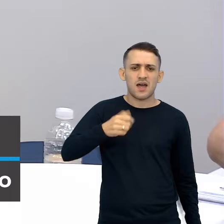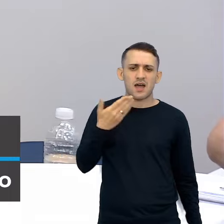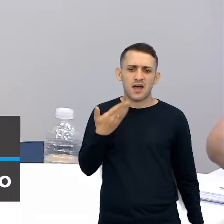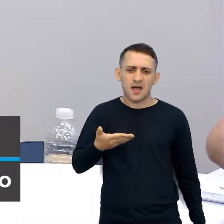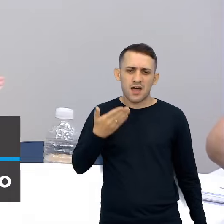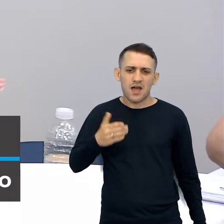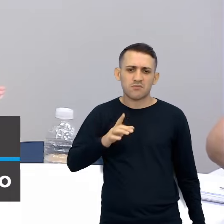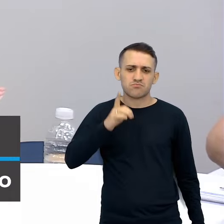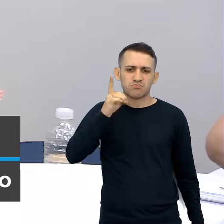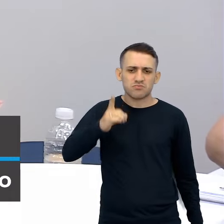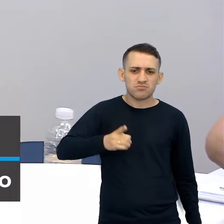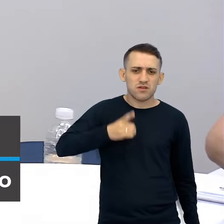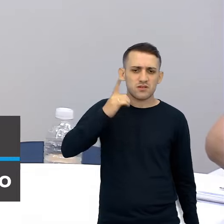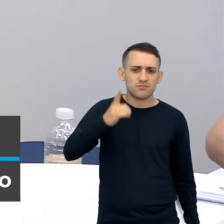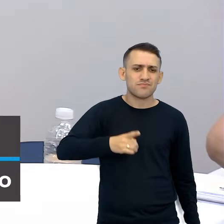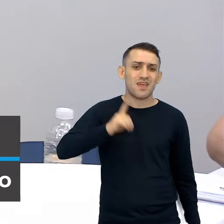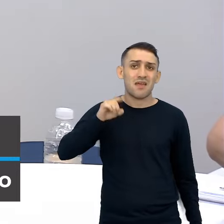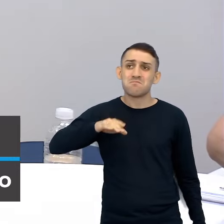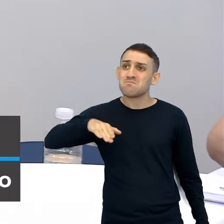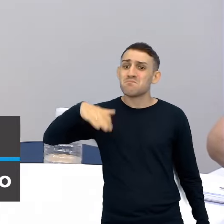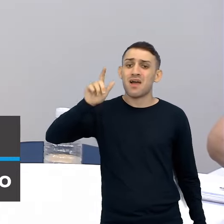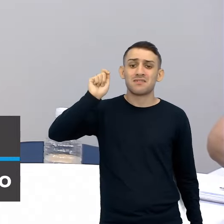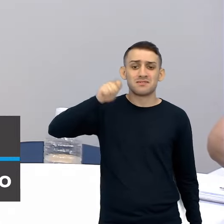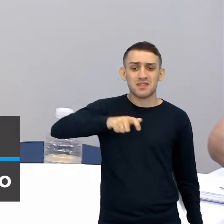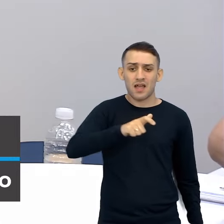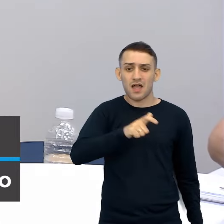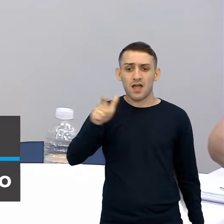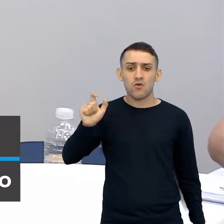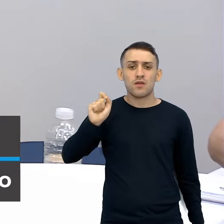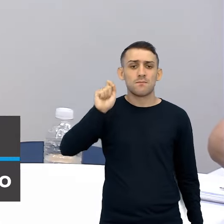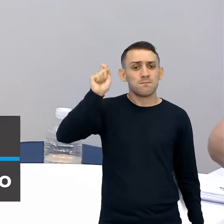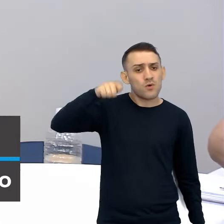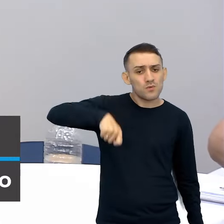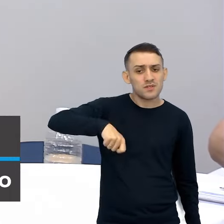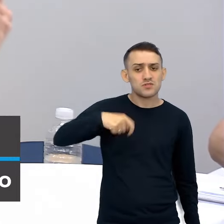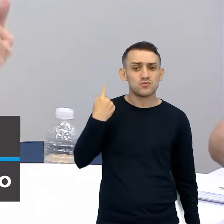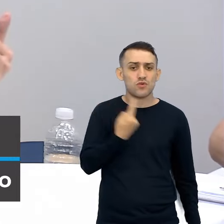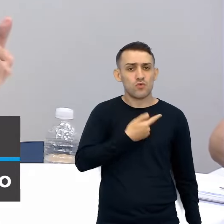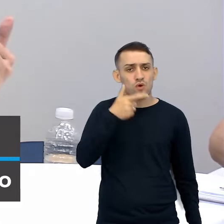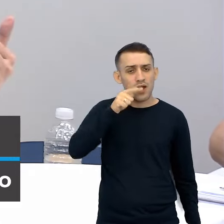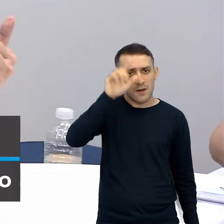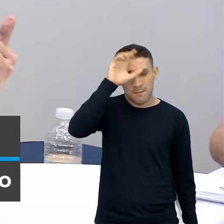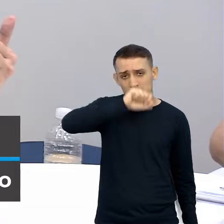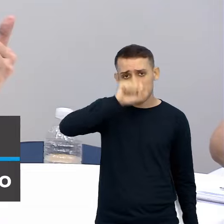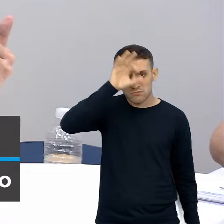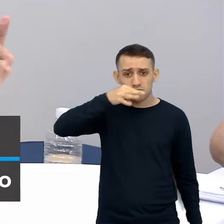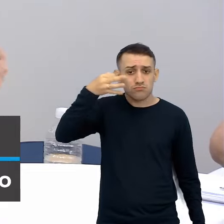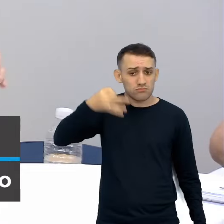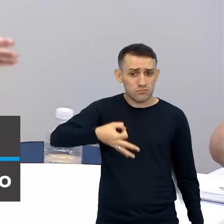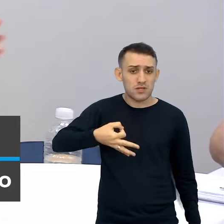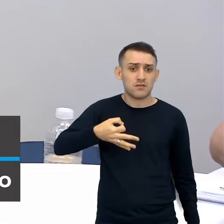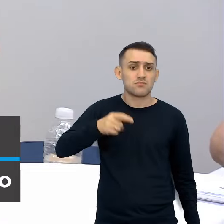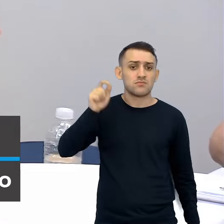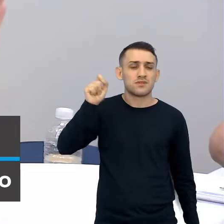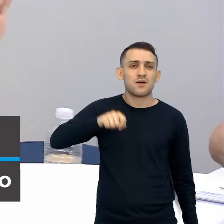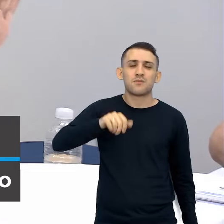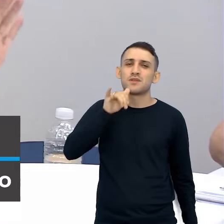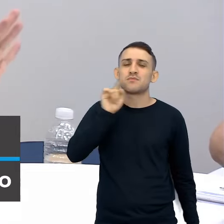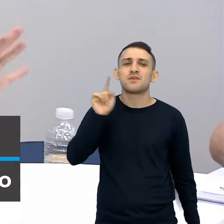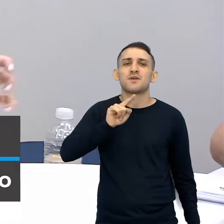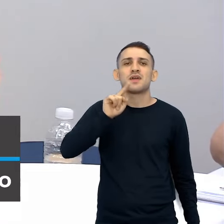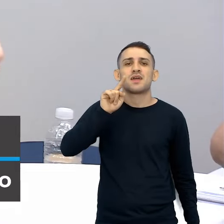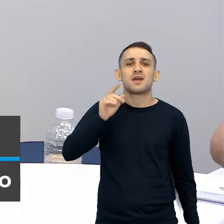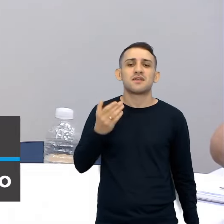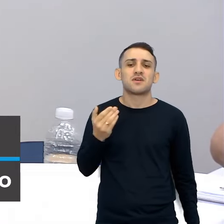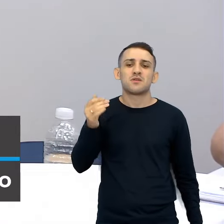muito mais do que isso. Ela vem para ampliar possibilidades de aprendizagem. Ela não vem para